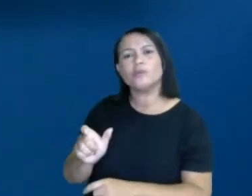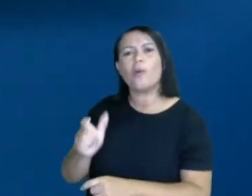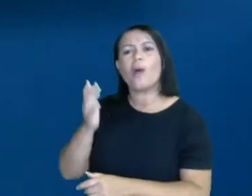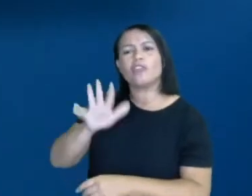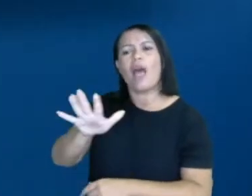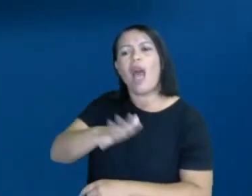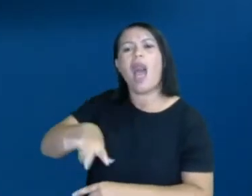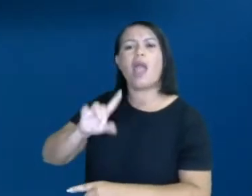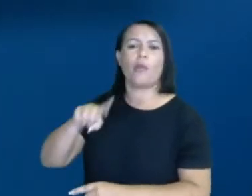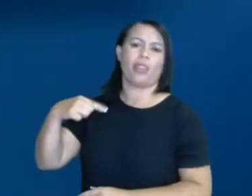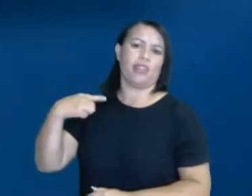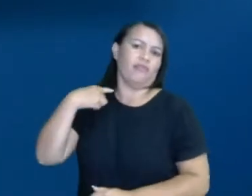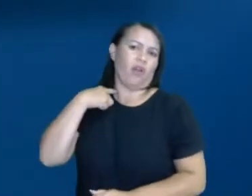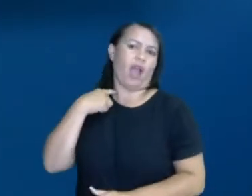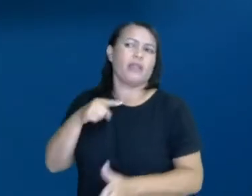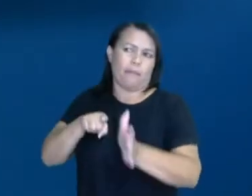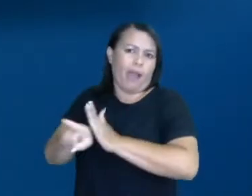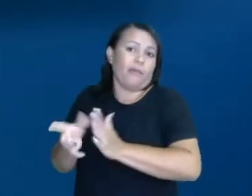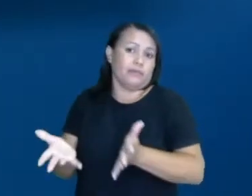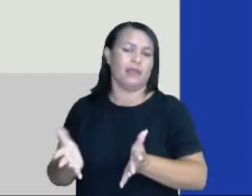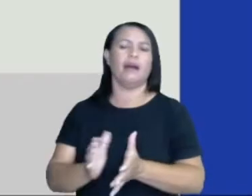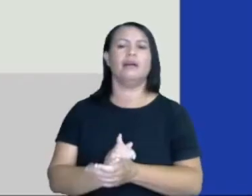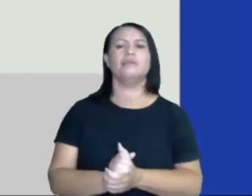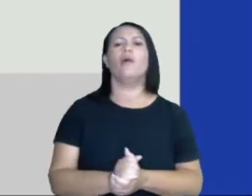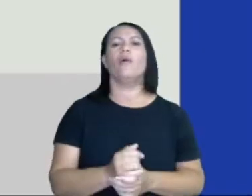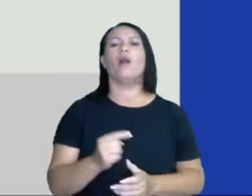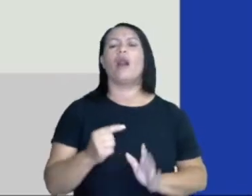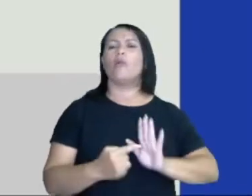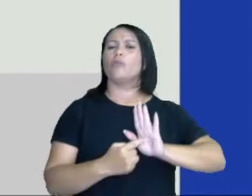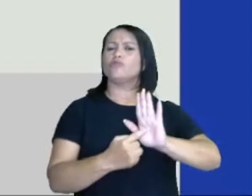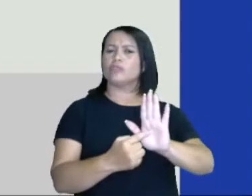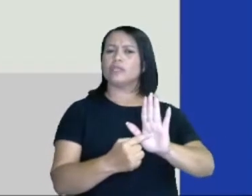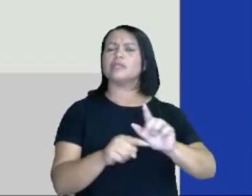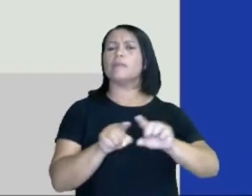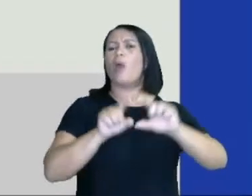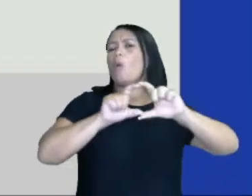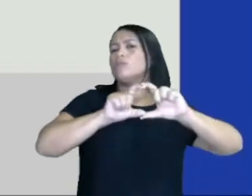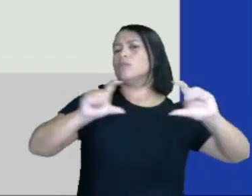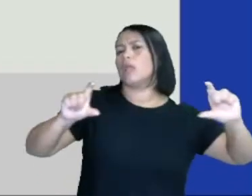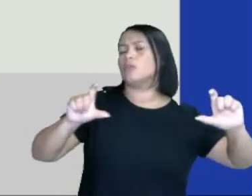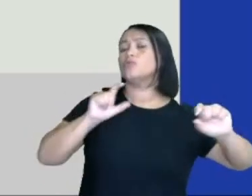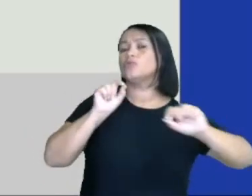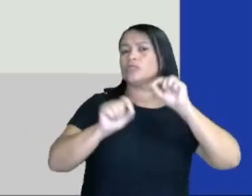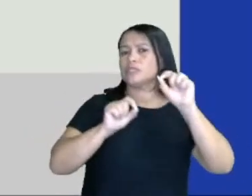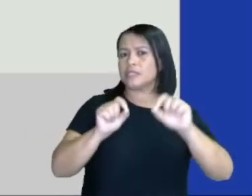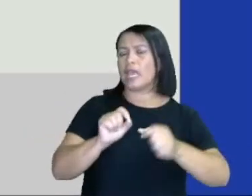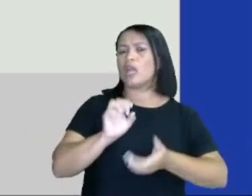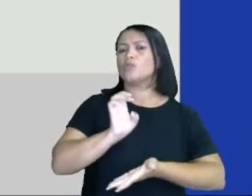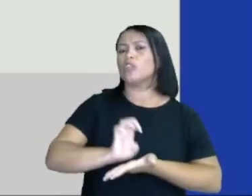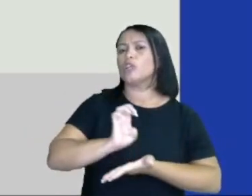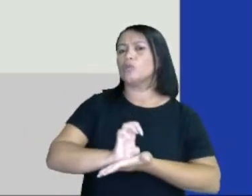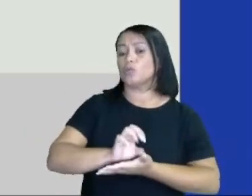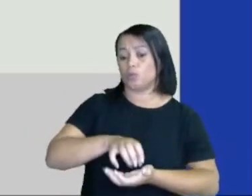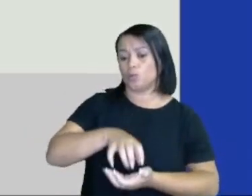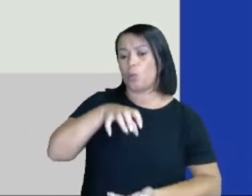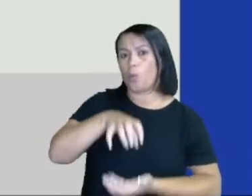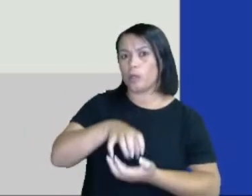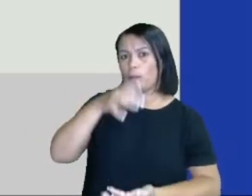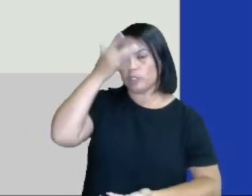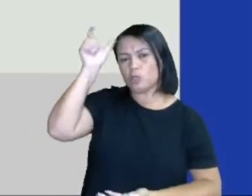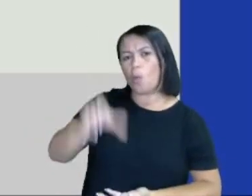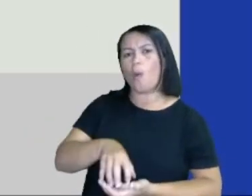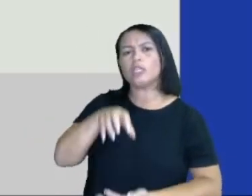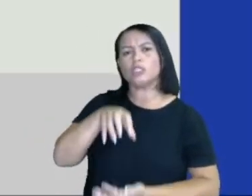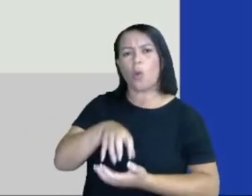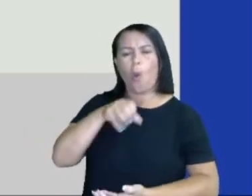direito, como um advogado. Tá? Aqui eu coloquei um trecho também do Estatuto do Idoso. Agora, é um trecho que